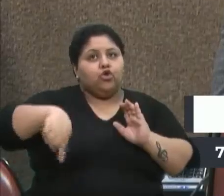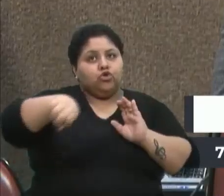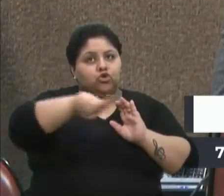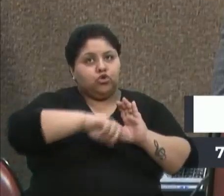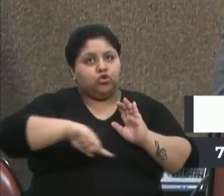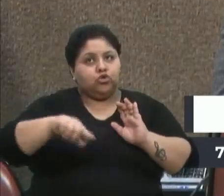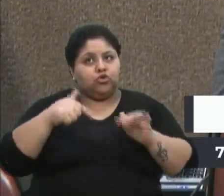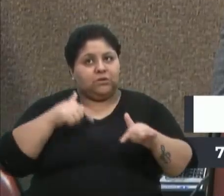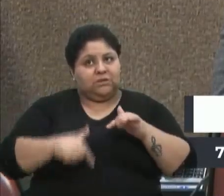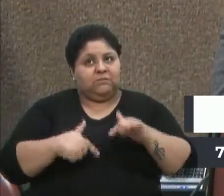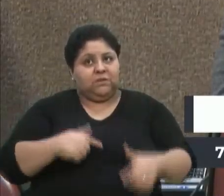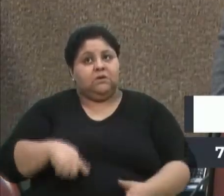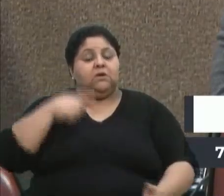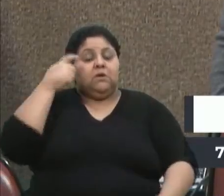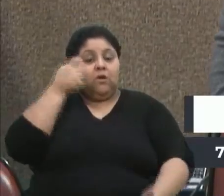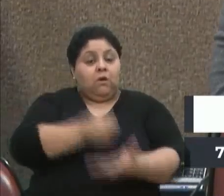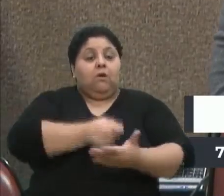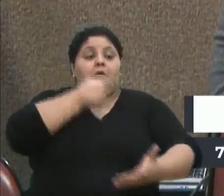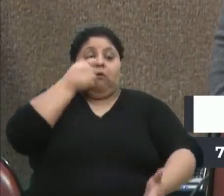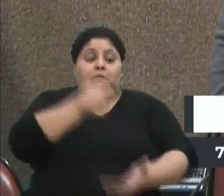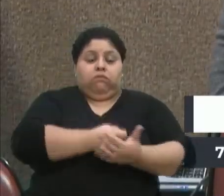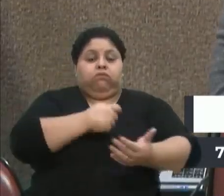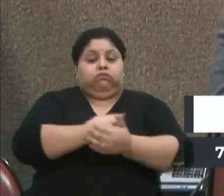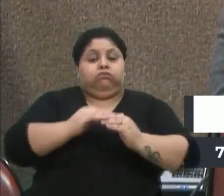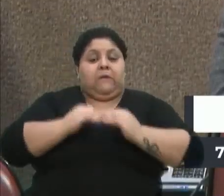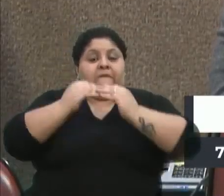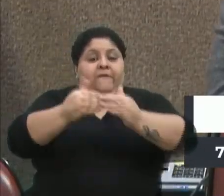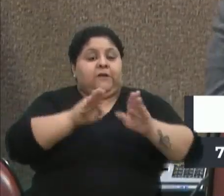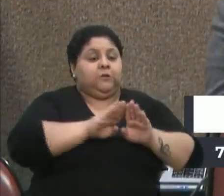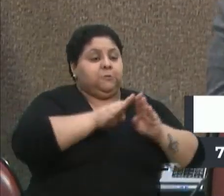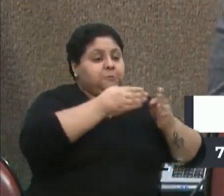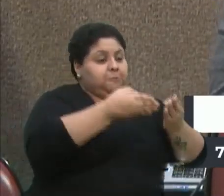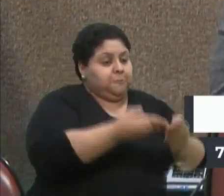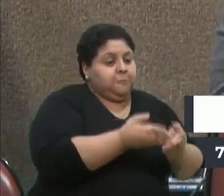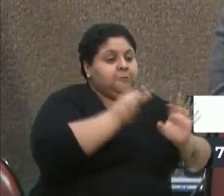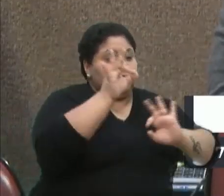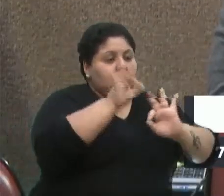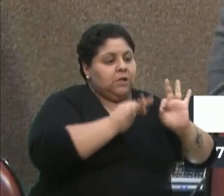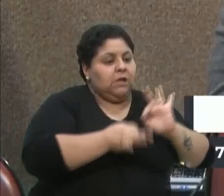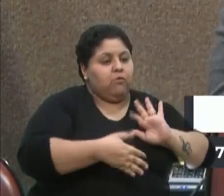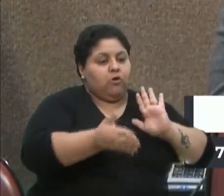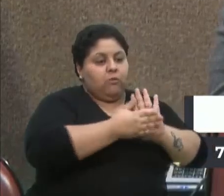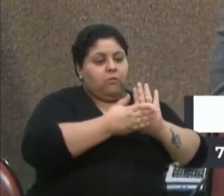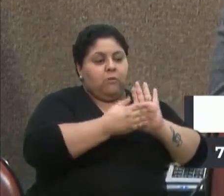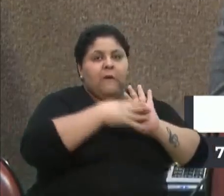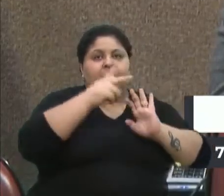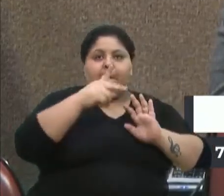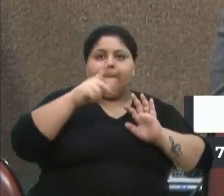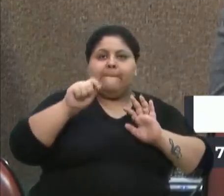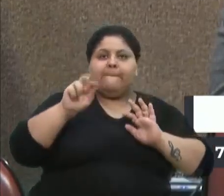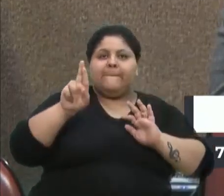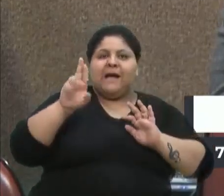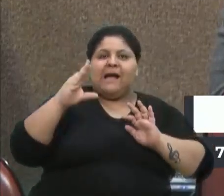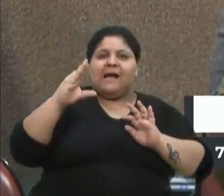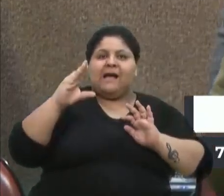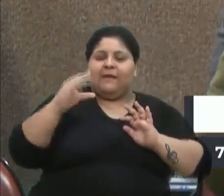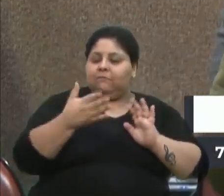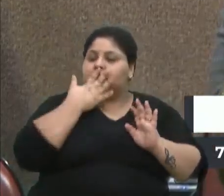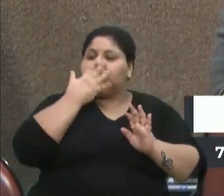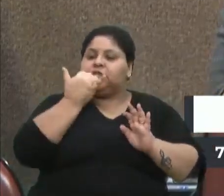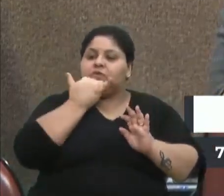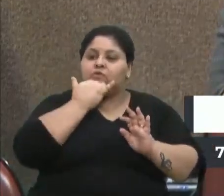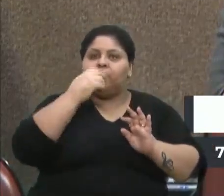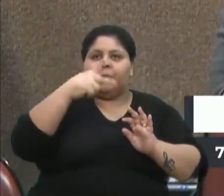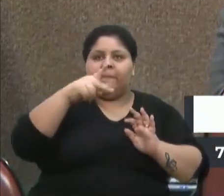trabalhamos incansavelmente à frente de uma comissão, elaboramos um parecer que era, digamos assim, substancioso